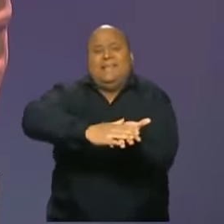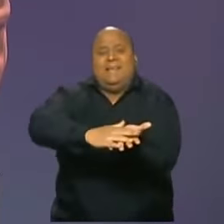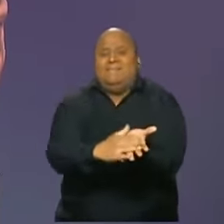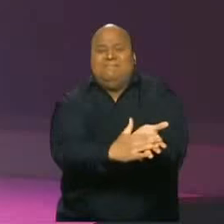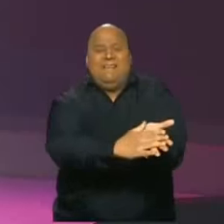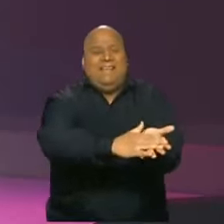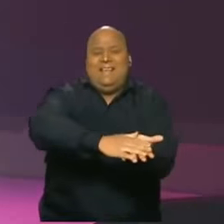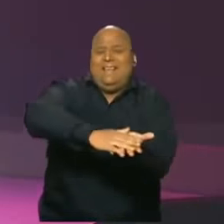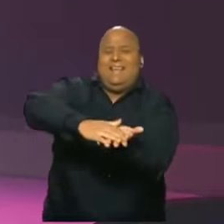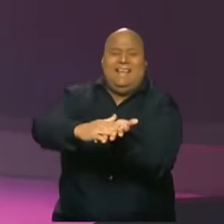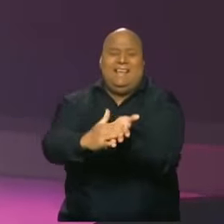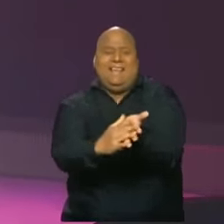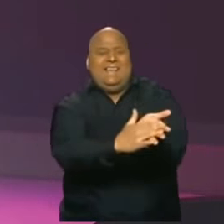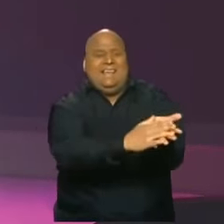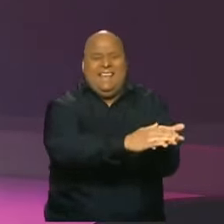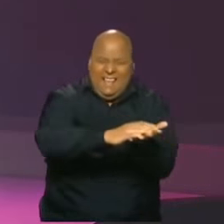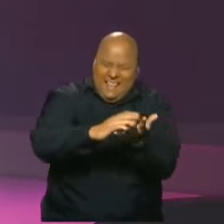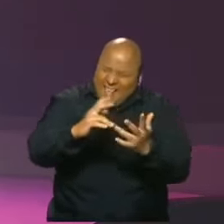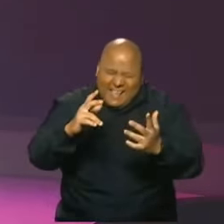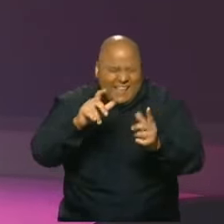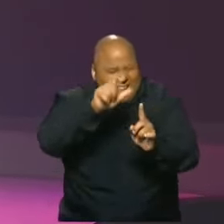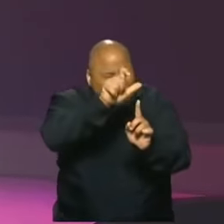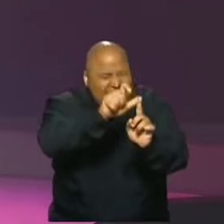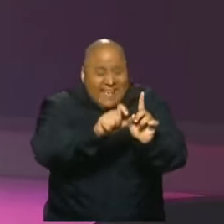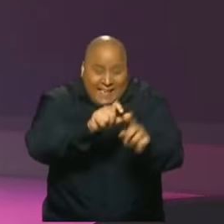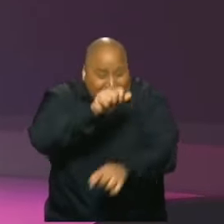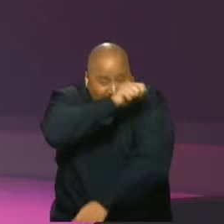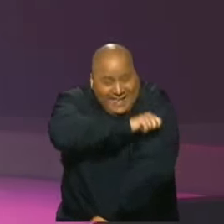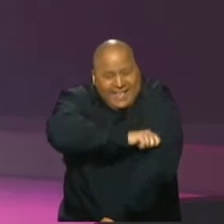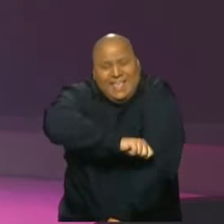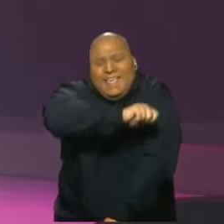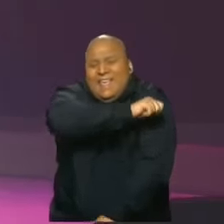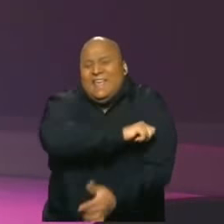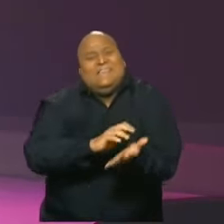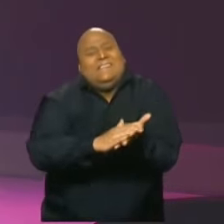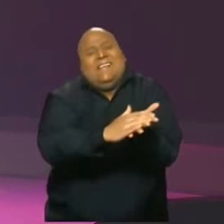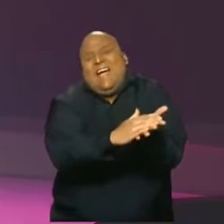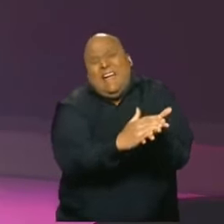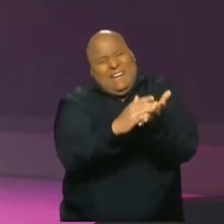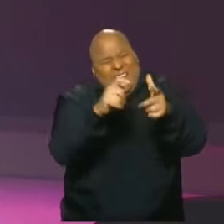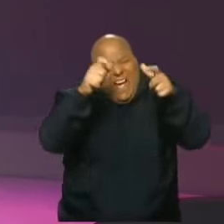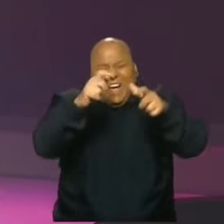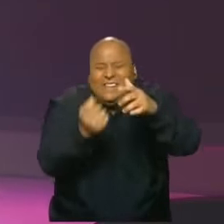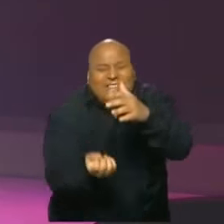Sou natural daqui do Rio de Janeiro.